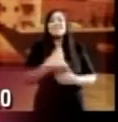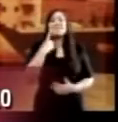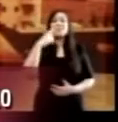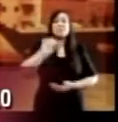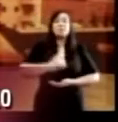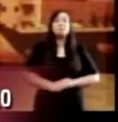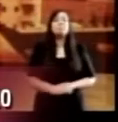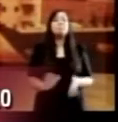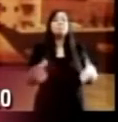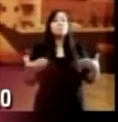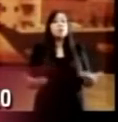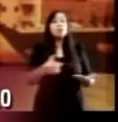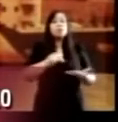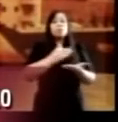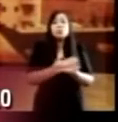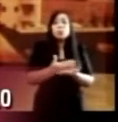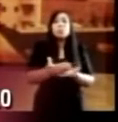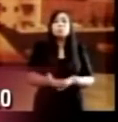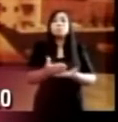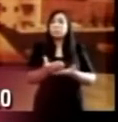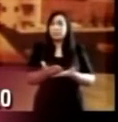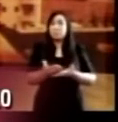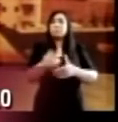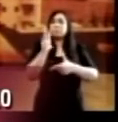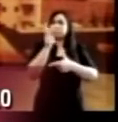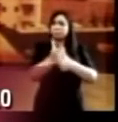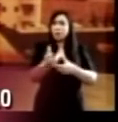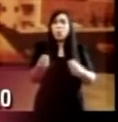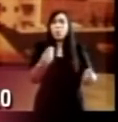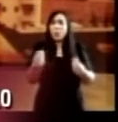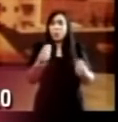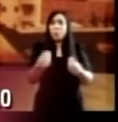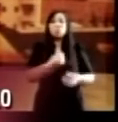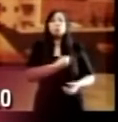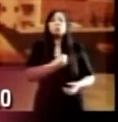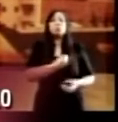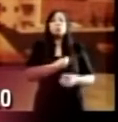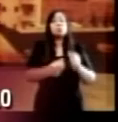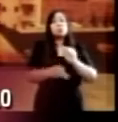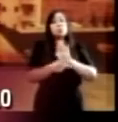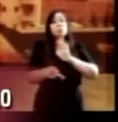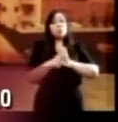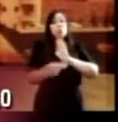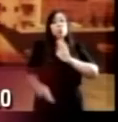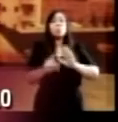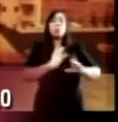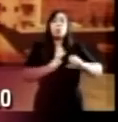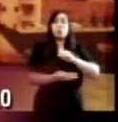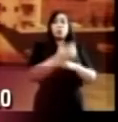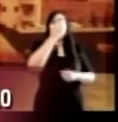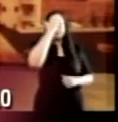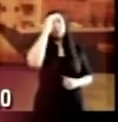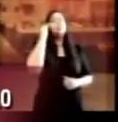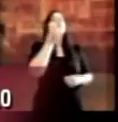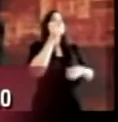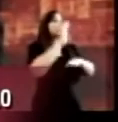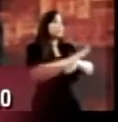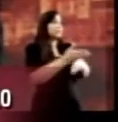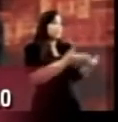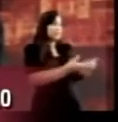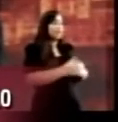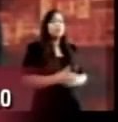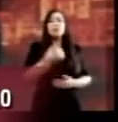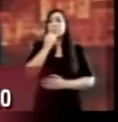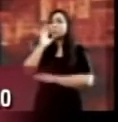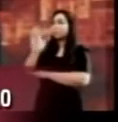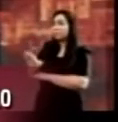Simone. Então, vamos iniciar a live com a atualização dos dados da Covid-19. Boa tarde, secretário. Boa tarde, Letícia.